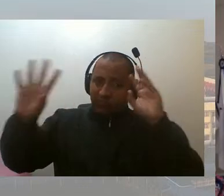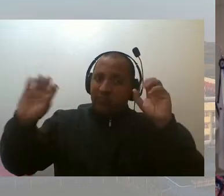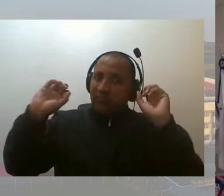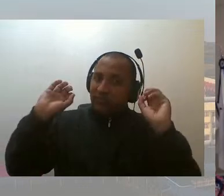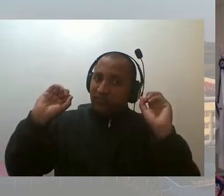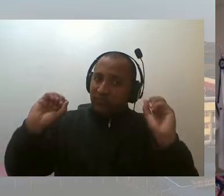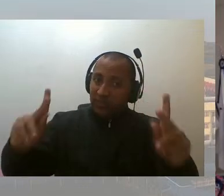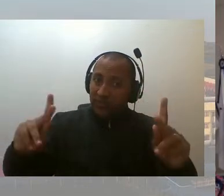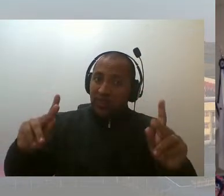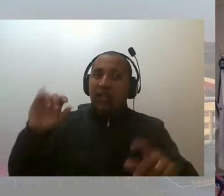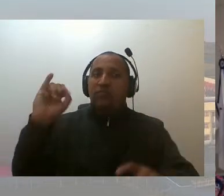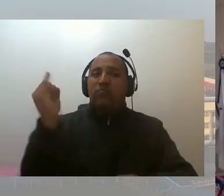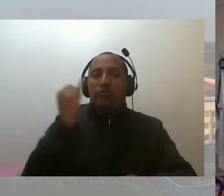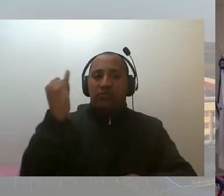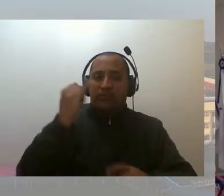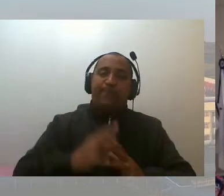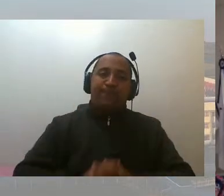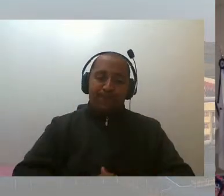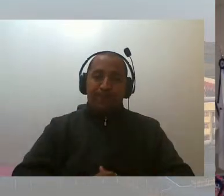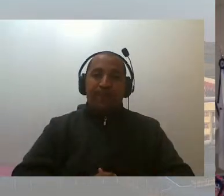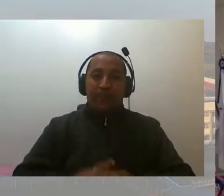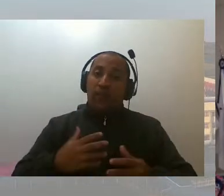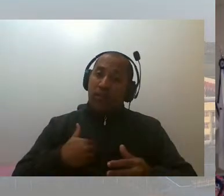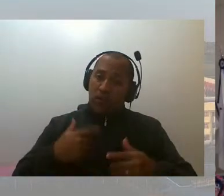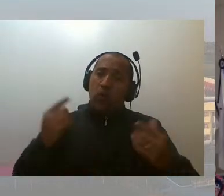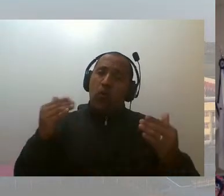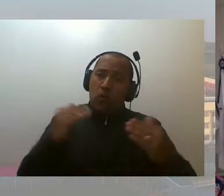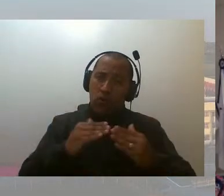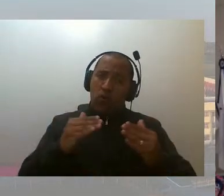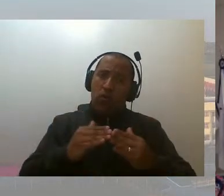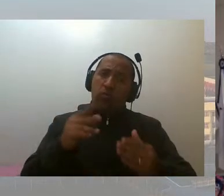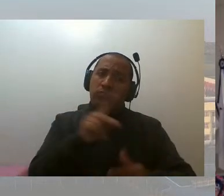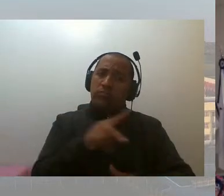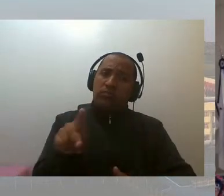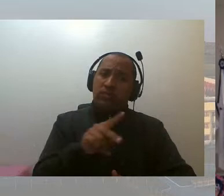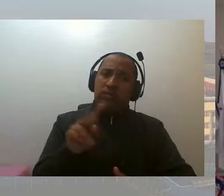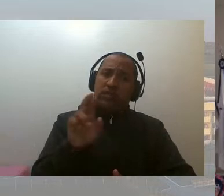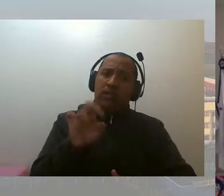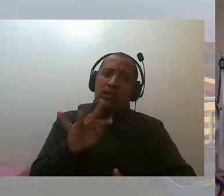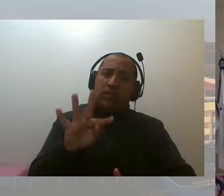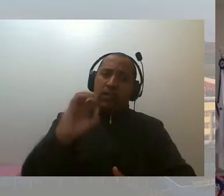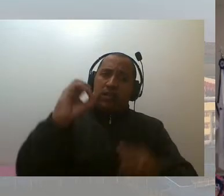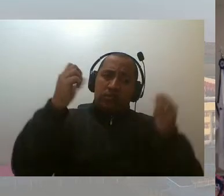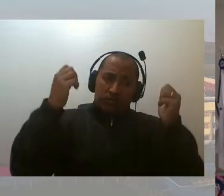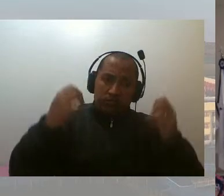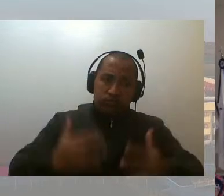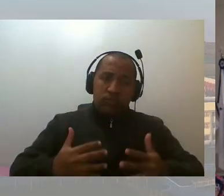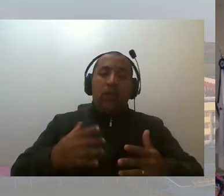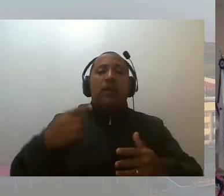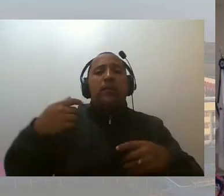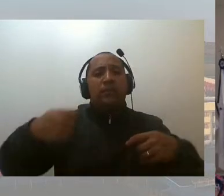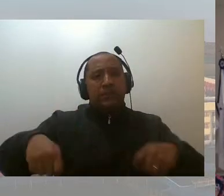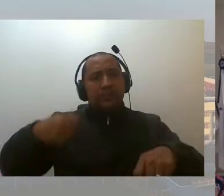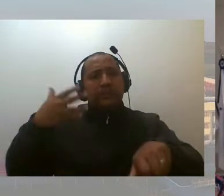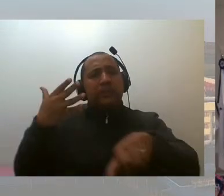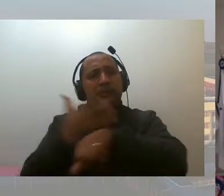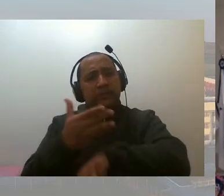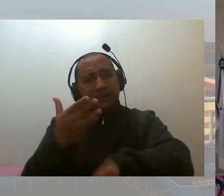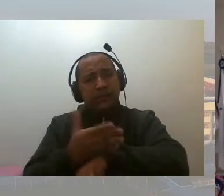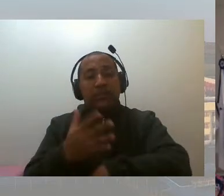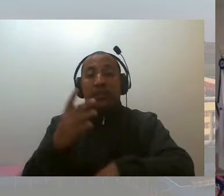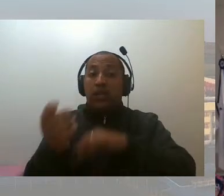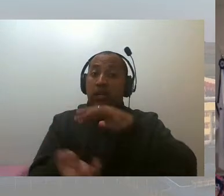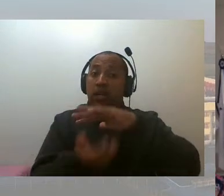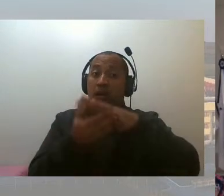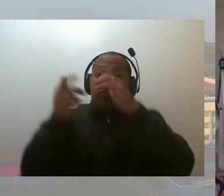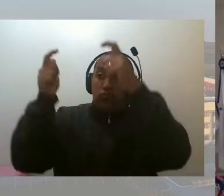Isso é bem importante. Então, corrobora a fala do professor Renato nesse sentido de que haja um envolvimento não só do campus